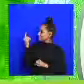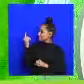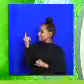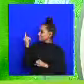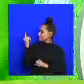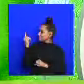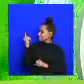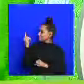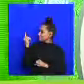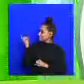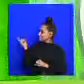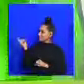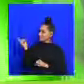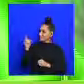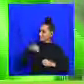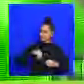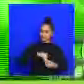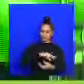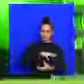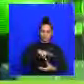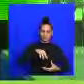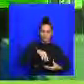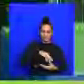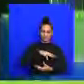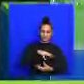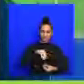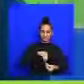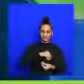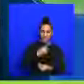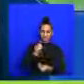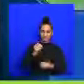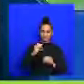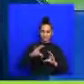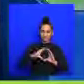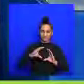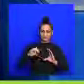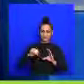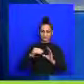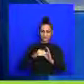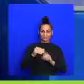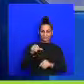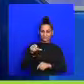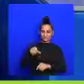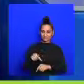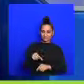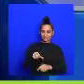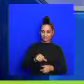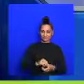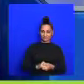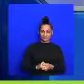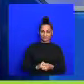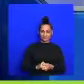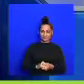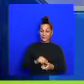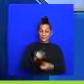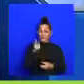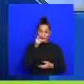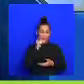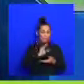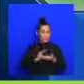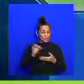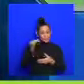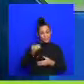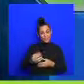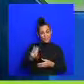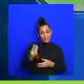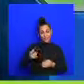posicionada, valendo. Globo recarregado, embaralhando 10 bolas numeradas de 0 a 9. Você ganha a partir